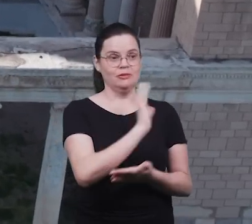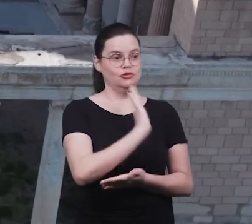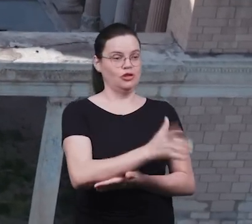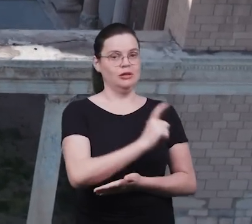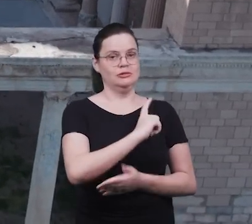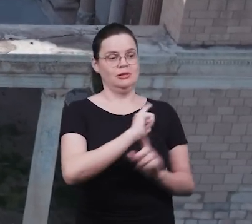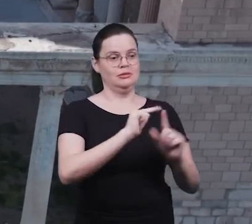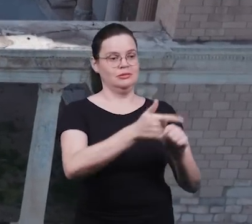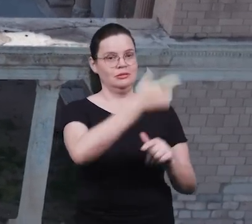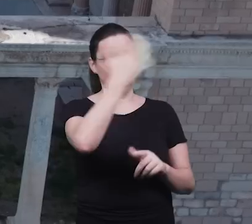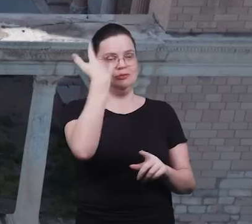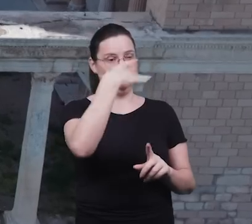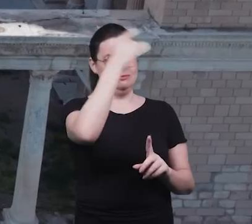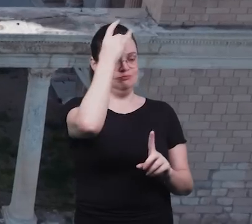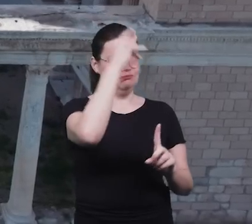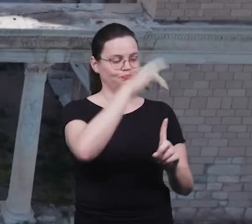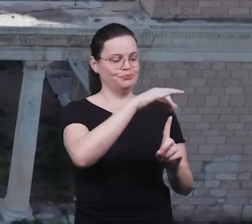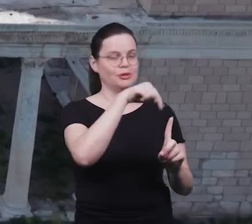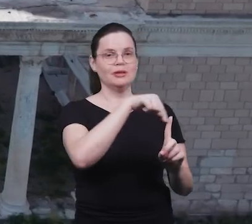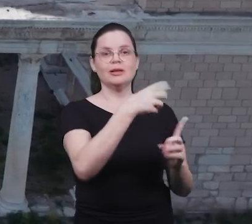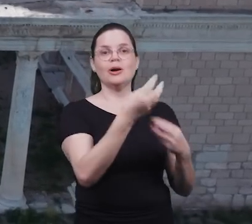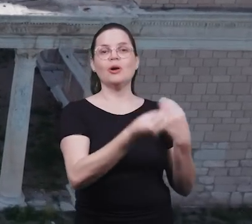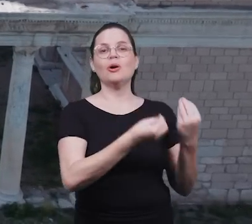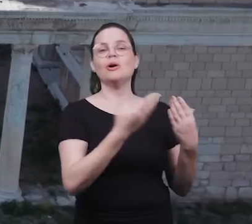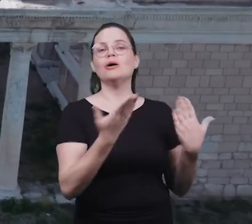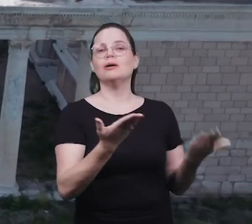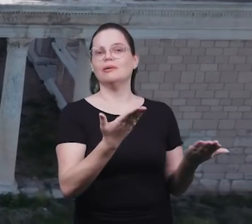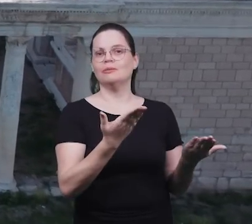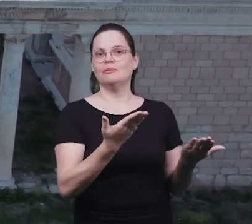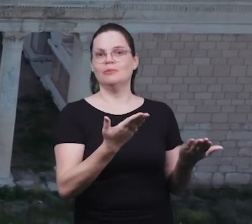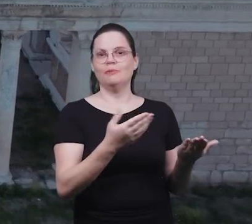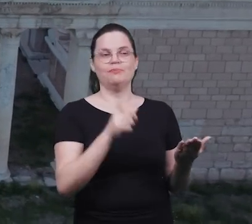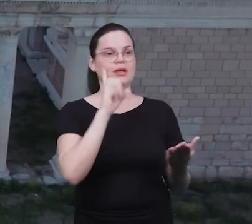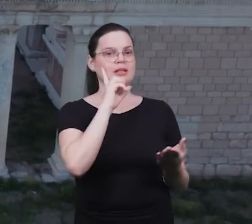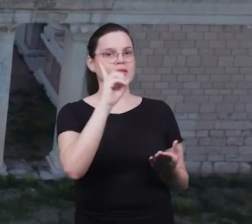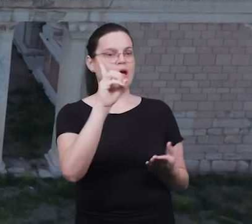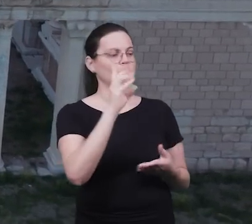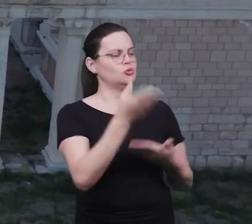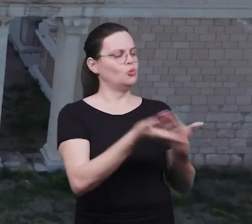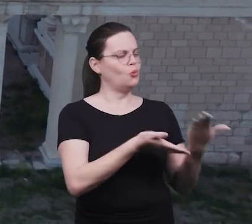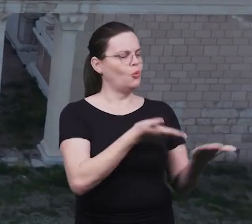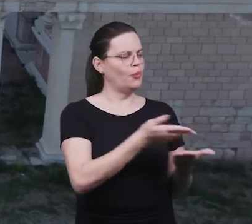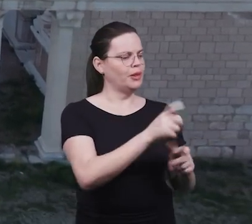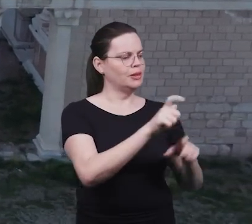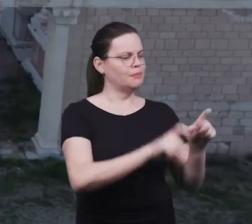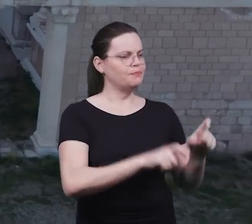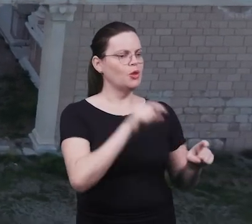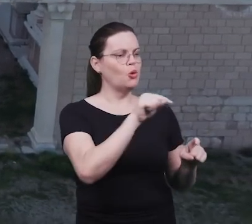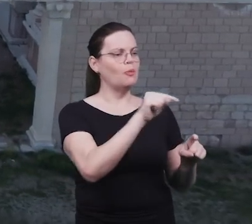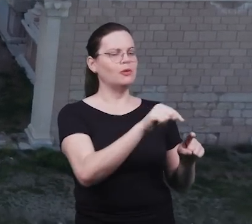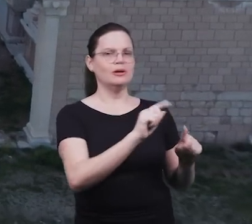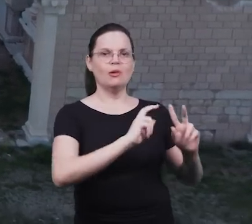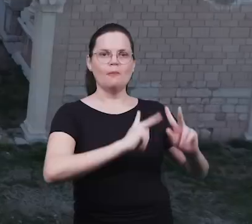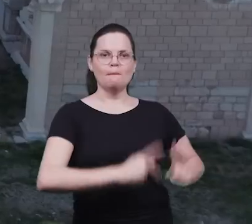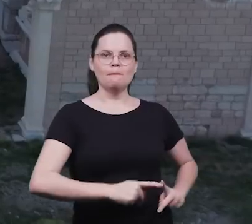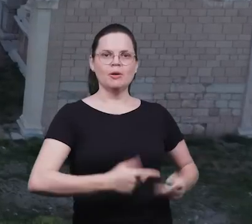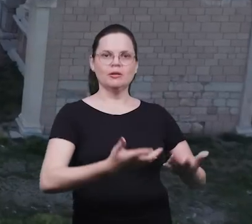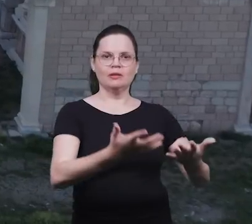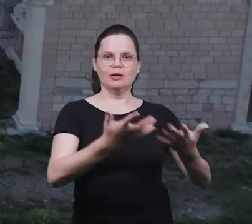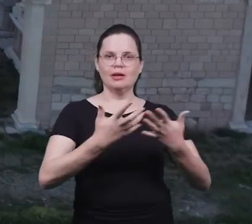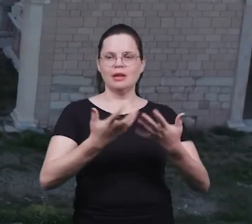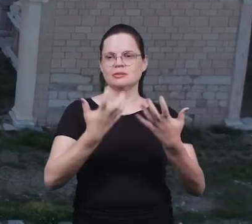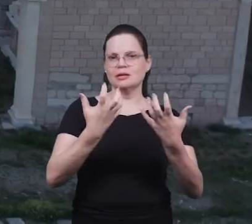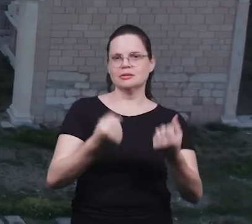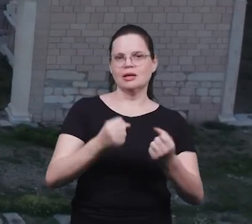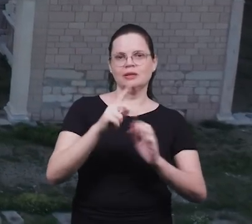homem e como o homem se comporta diante do projeto dele. Então, no Velho Testamento, nós vamos ver que Deus